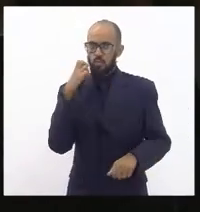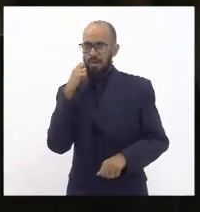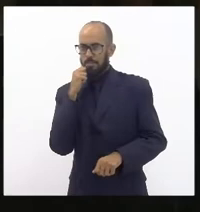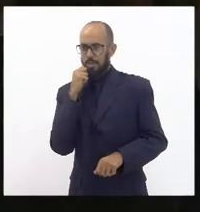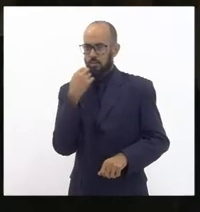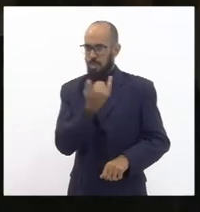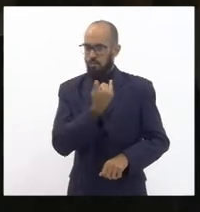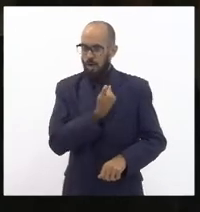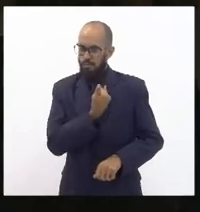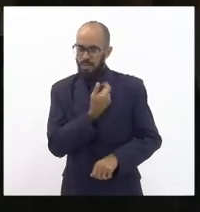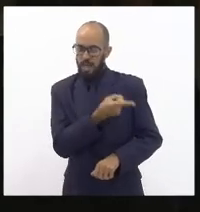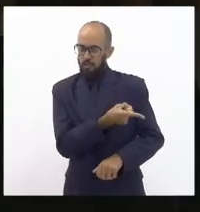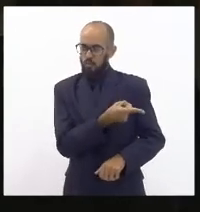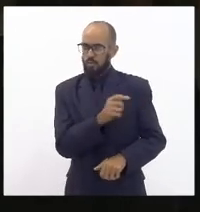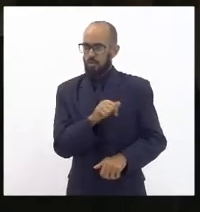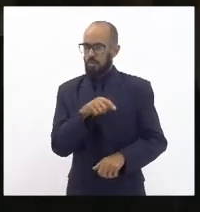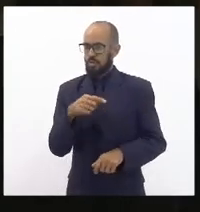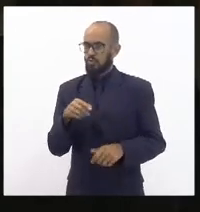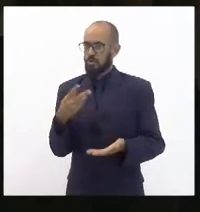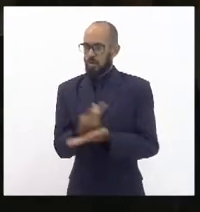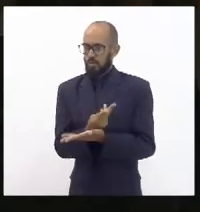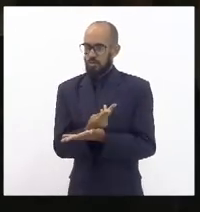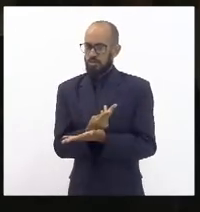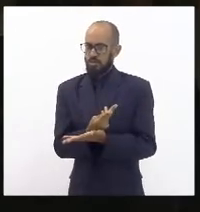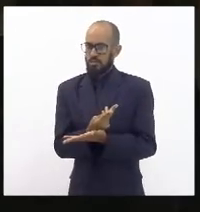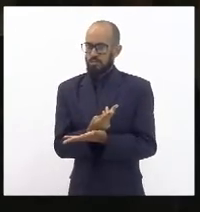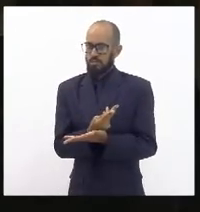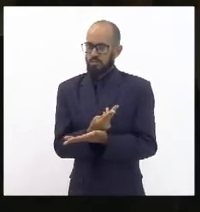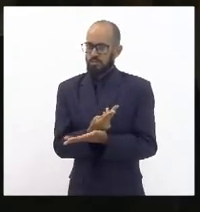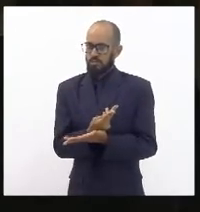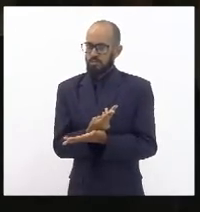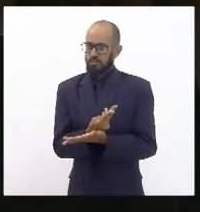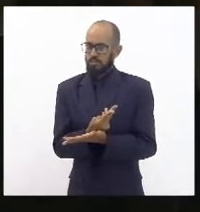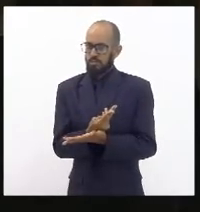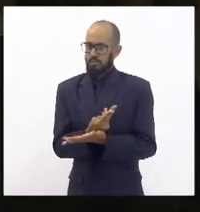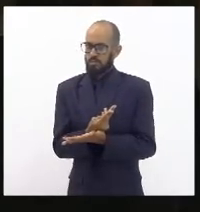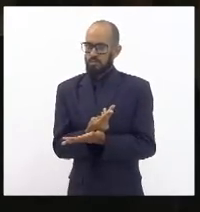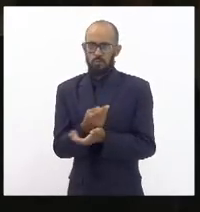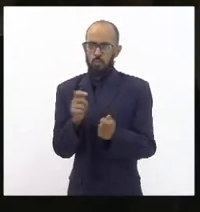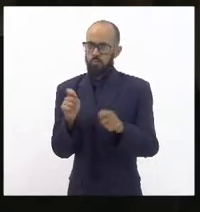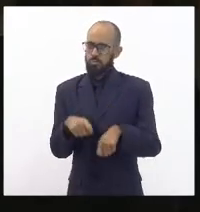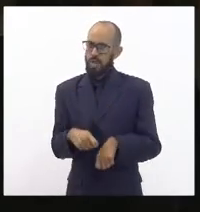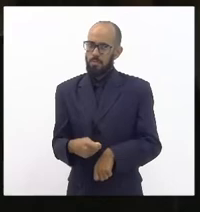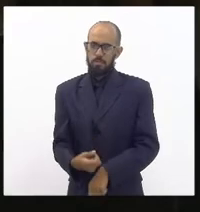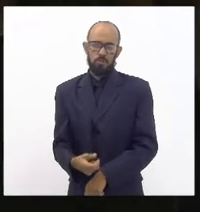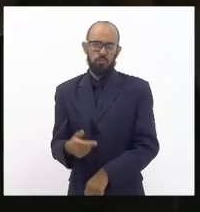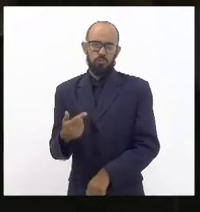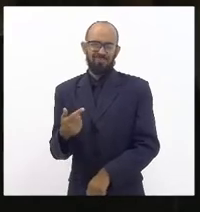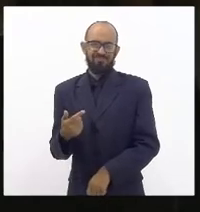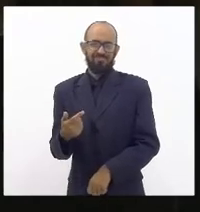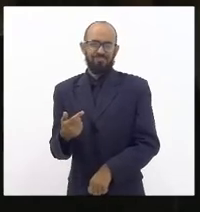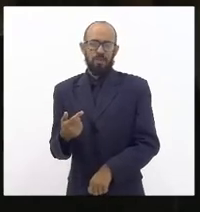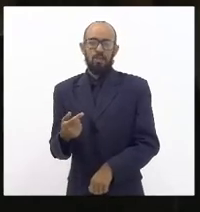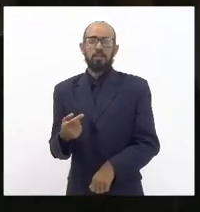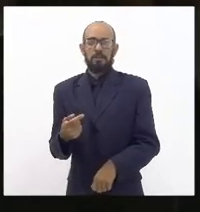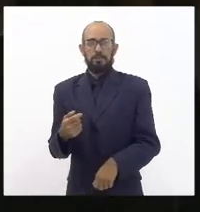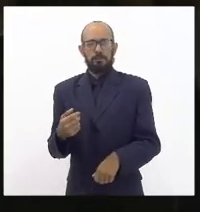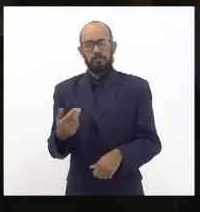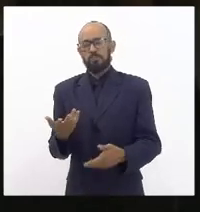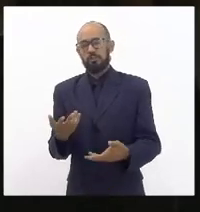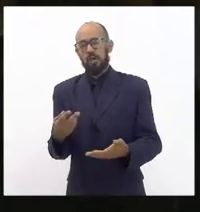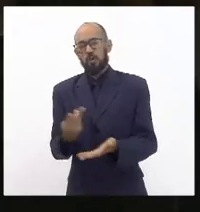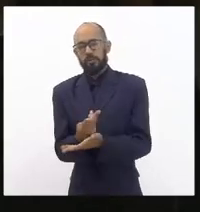você ser informada do que isso de que isso está acontecendo não tem como não nos sensibilizarmos com que tá acontecendo